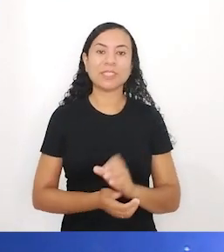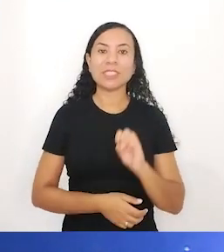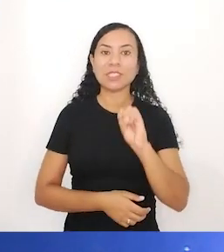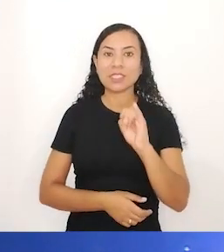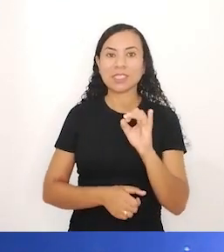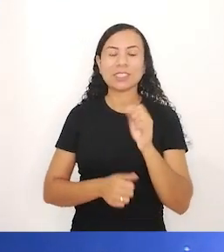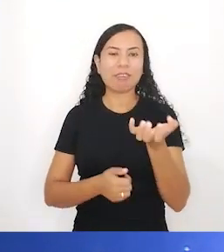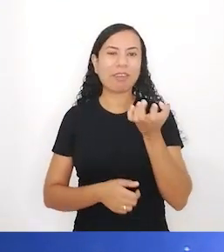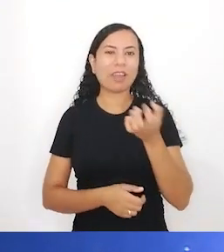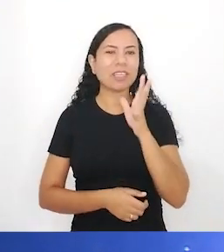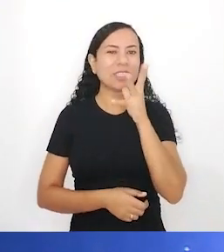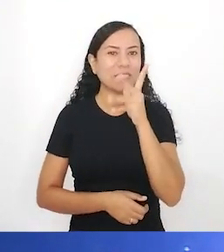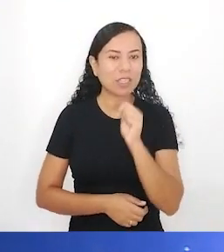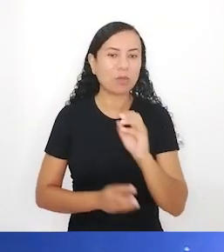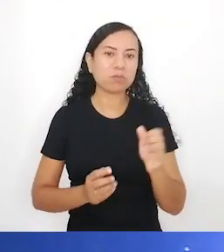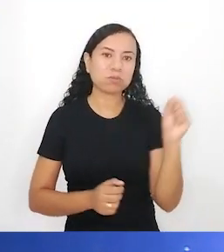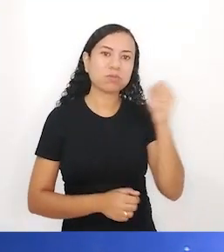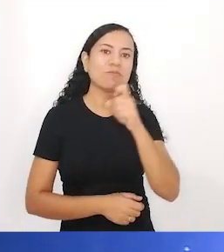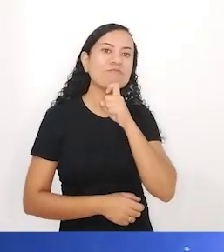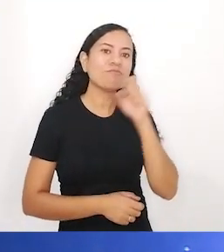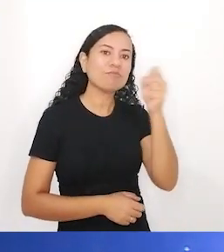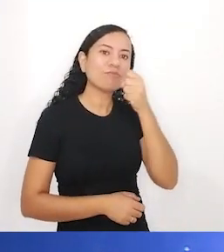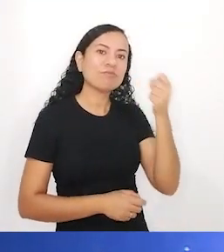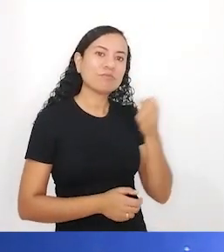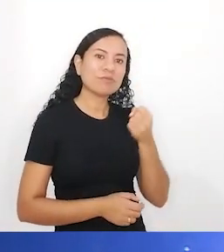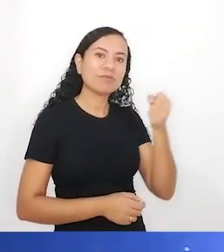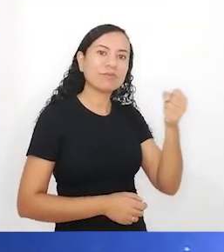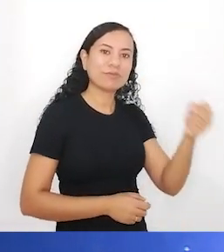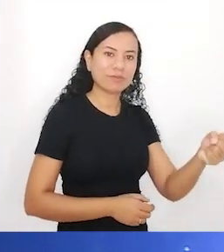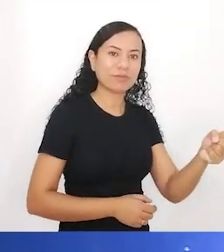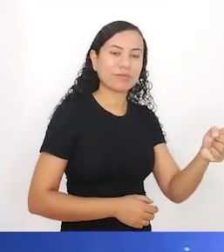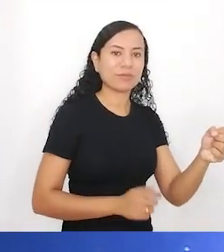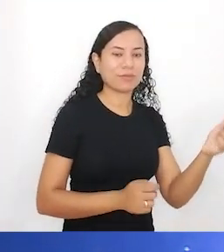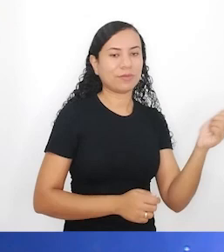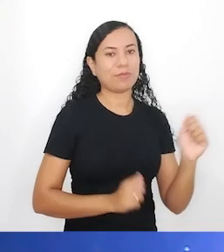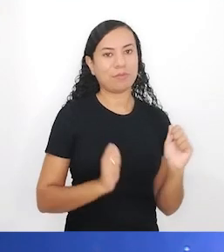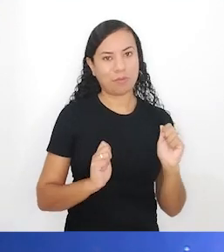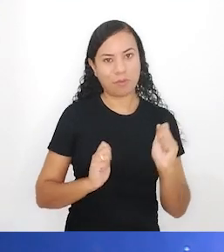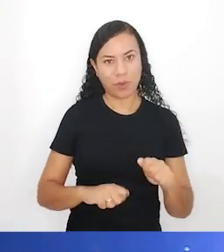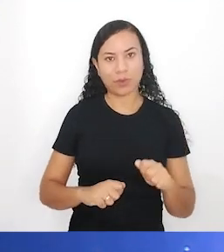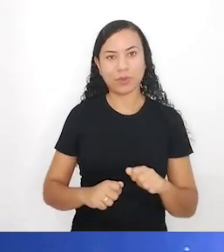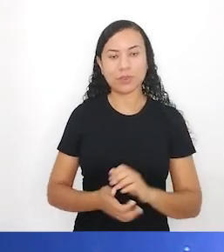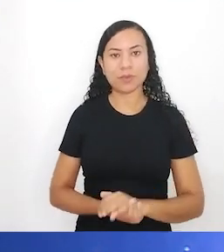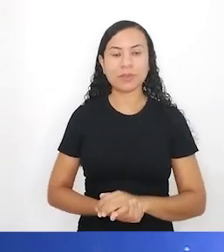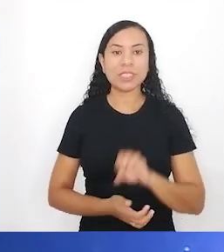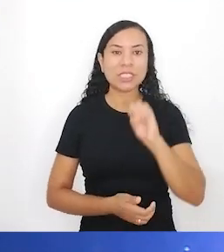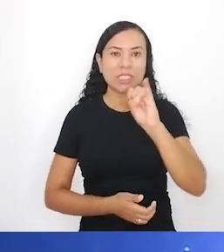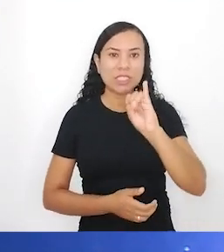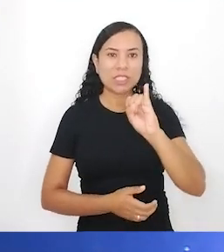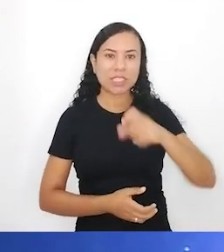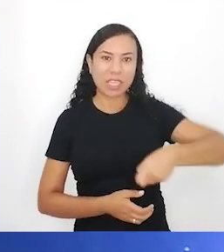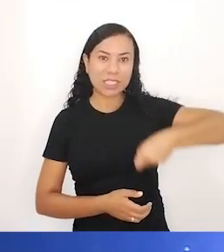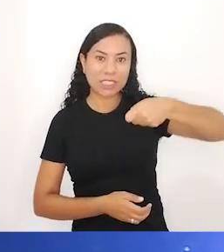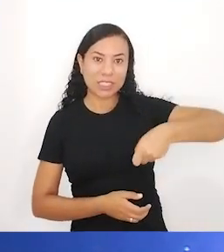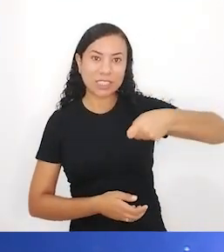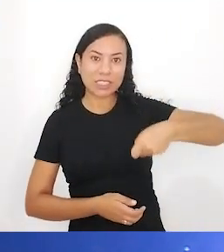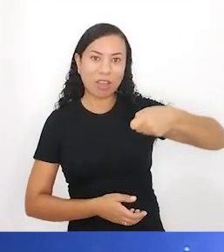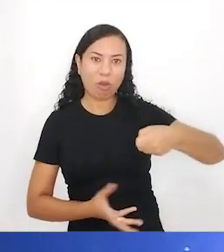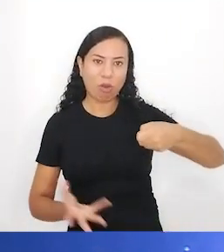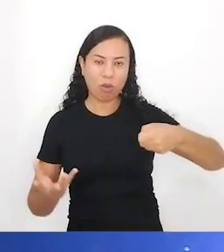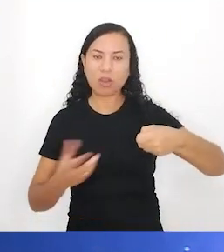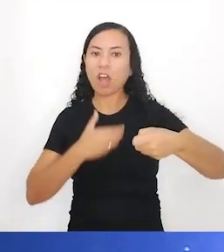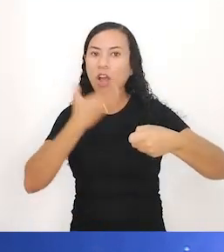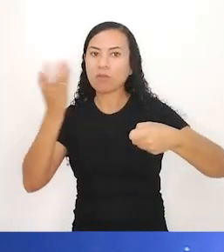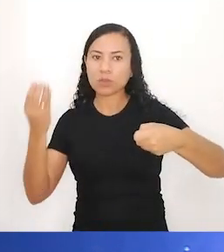colocamos na geladeira. Uma outra estratégia é não colocar as frutas dentro de sacos e deixar fora da geladeira. Porque se